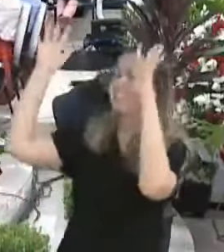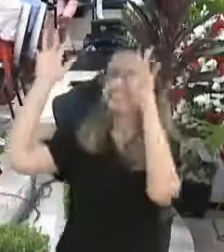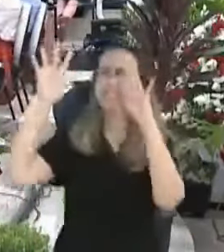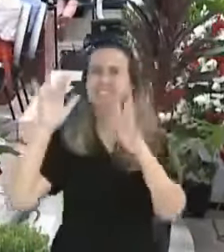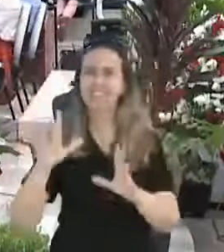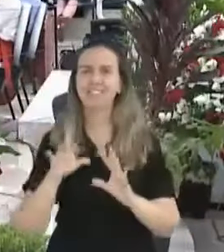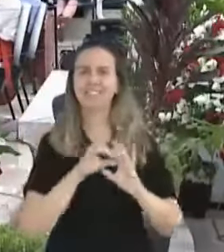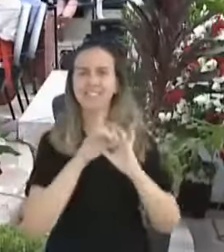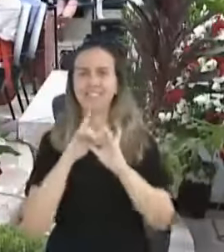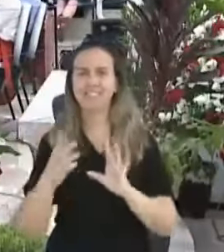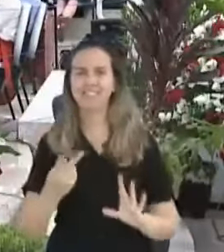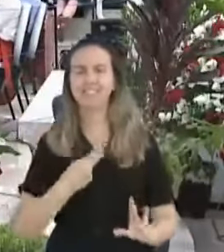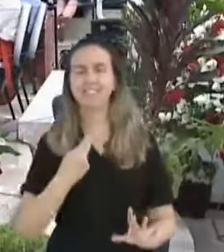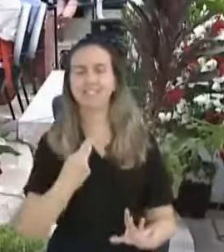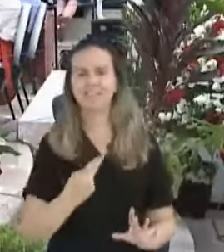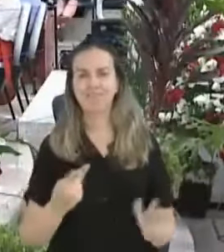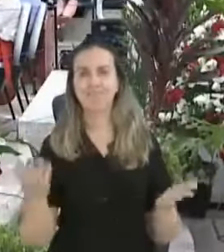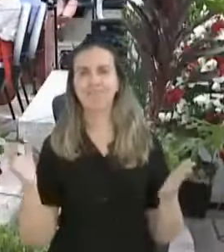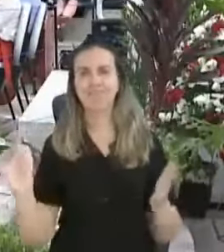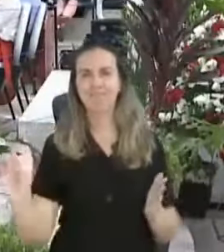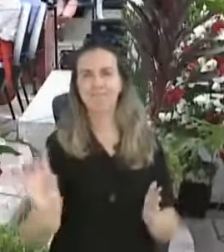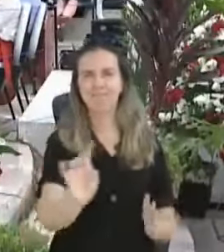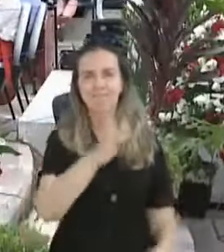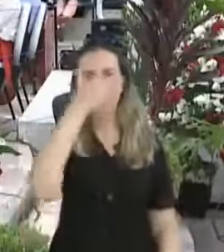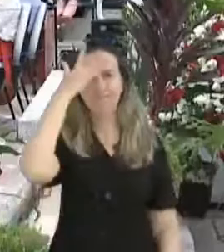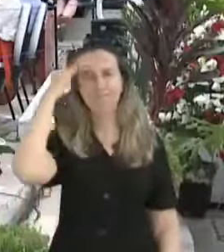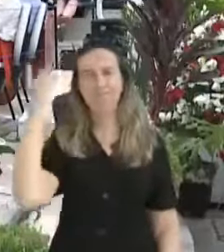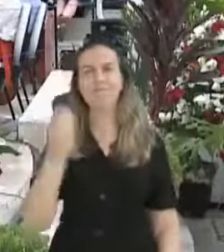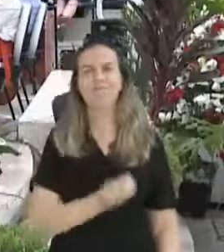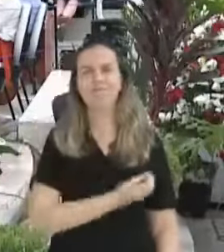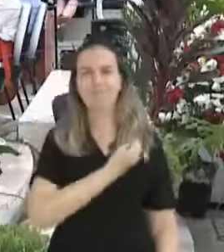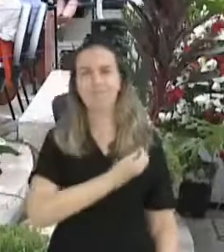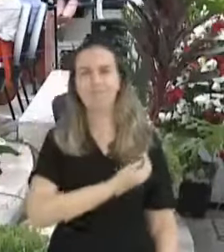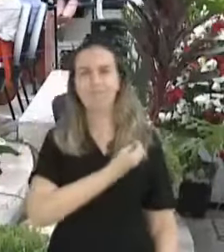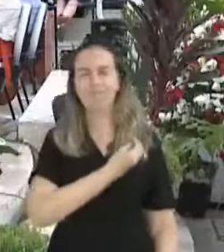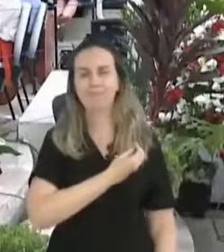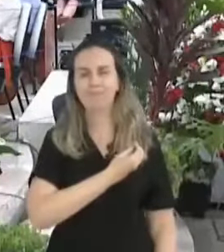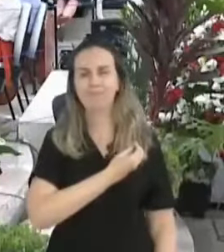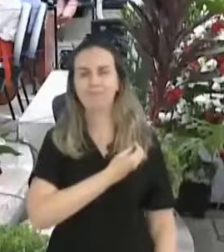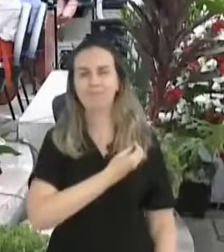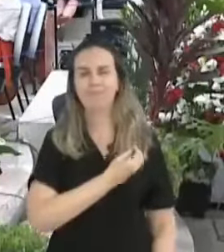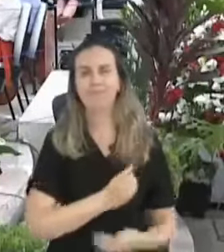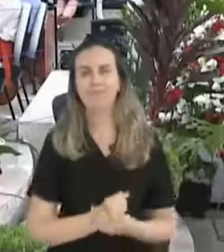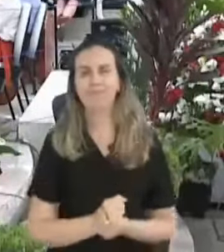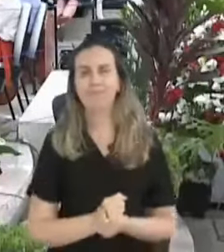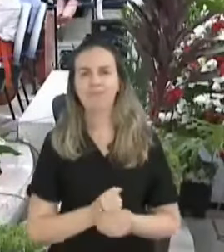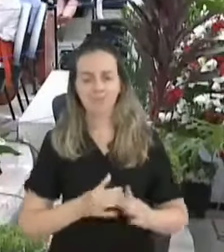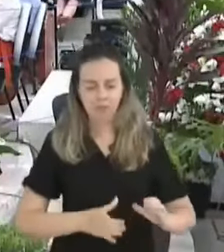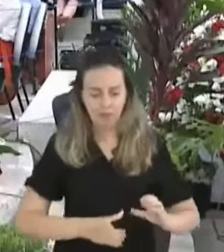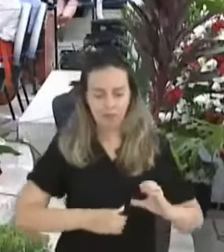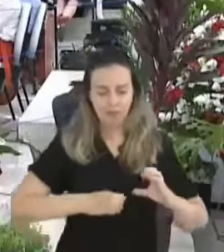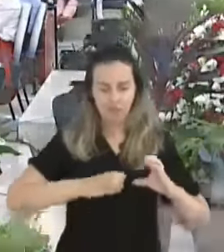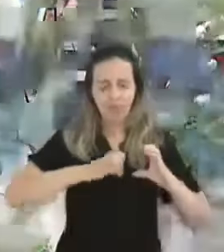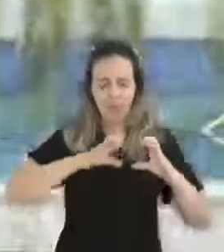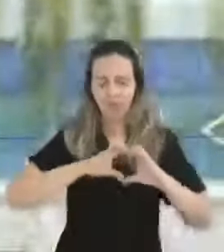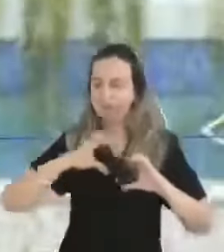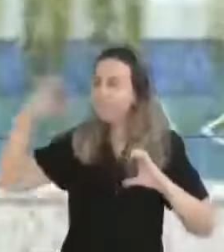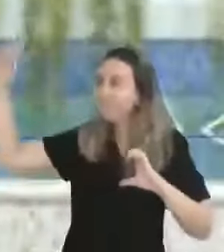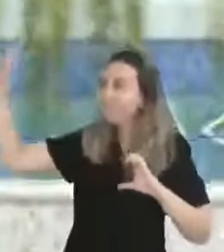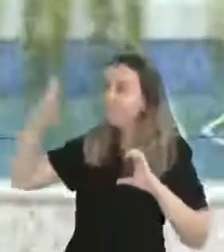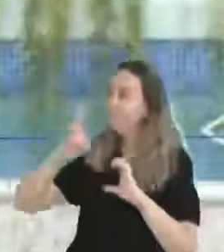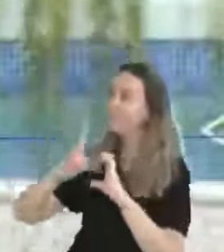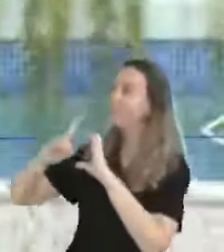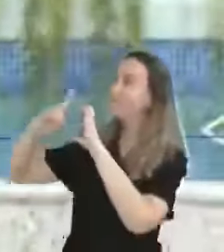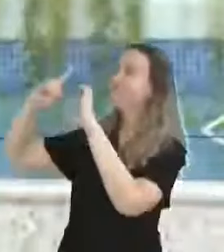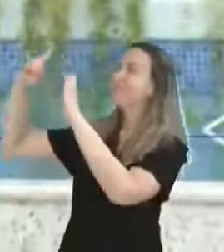Está escrito em Lamentações capítulo 5 e versículo 21: converte-nos a ti, Senhor,